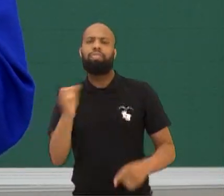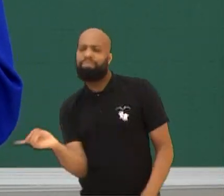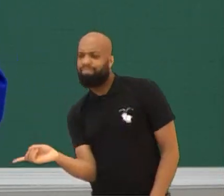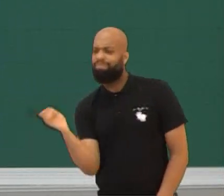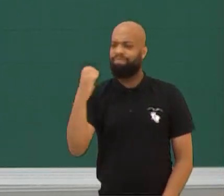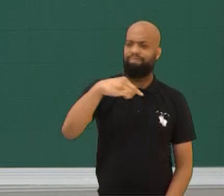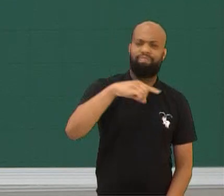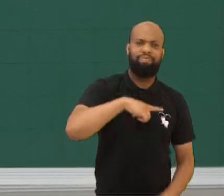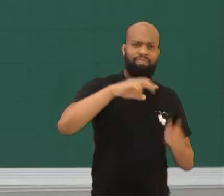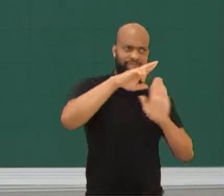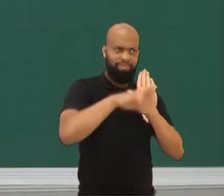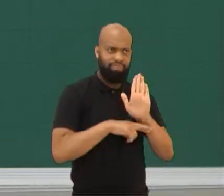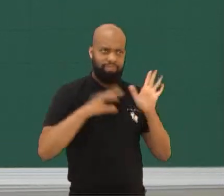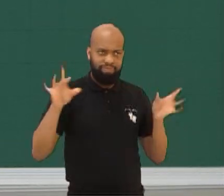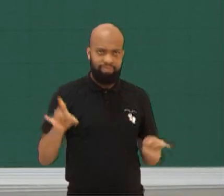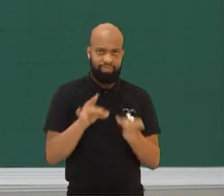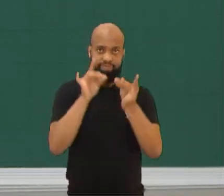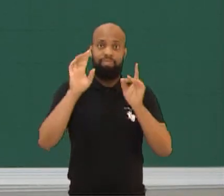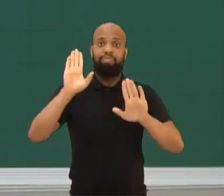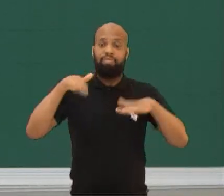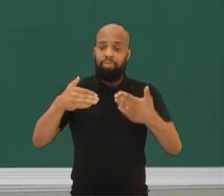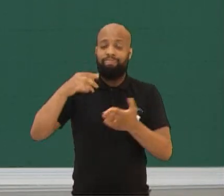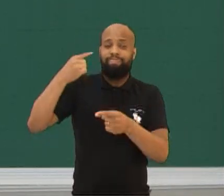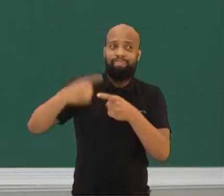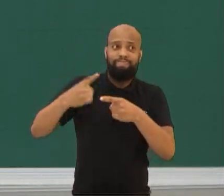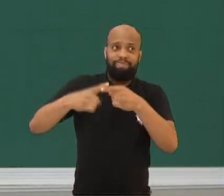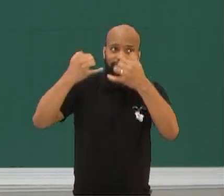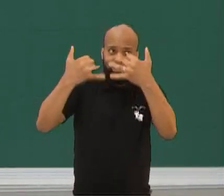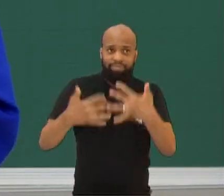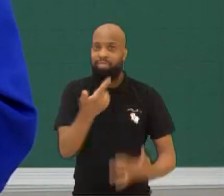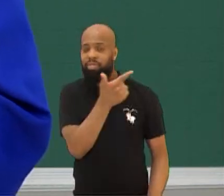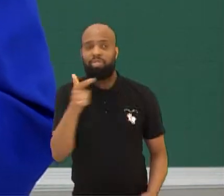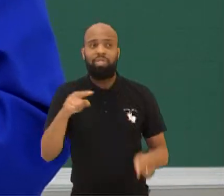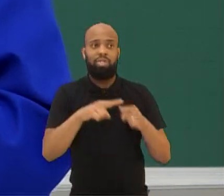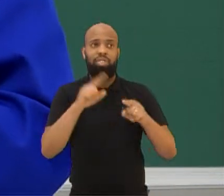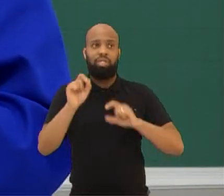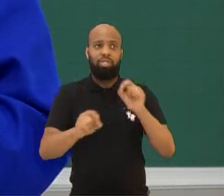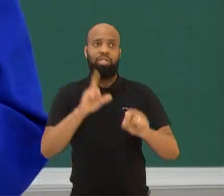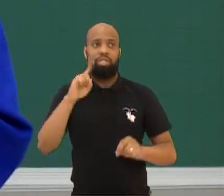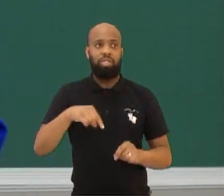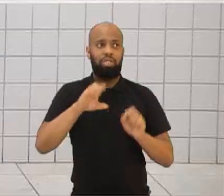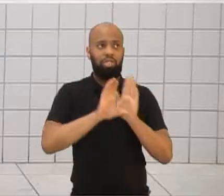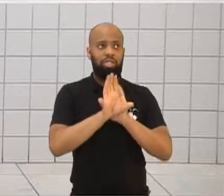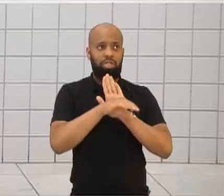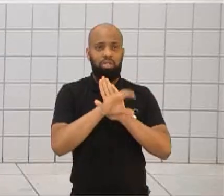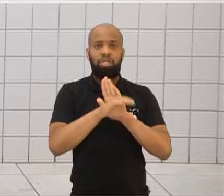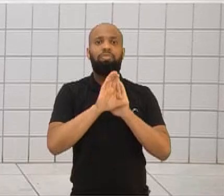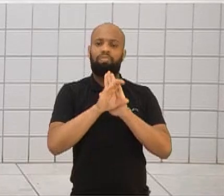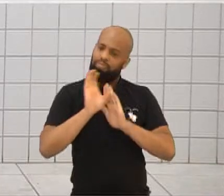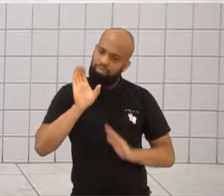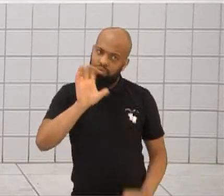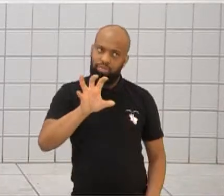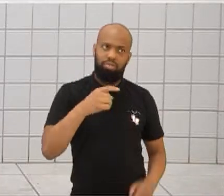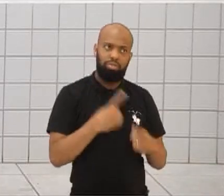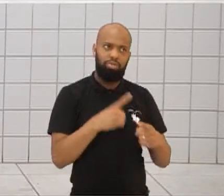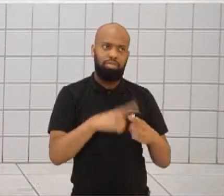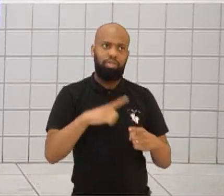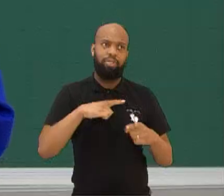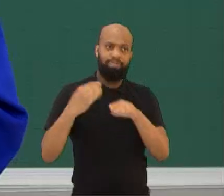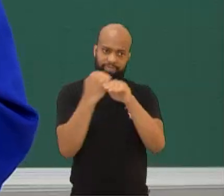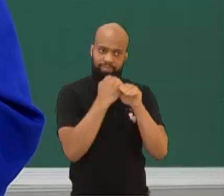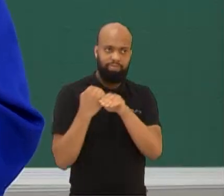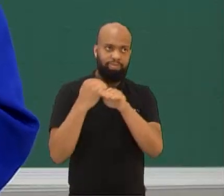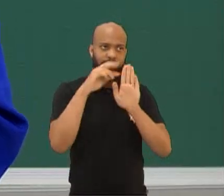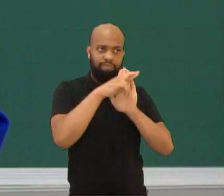Tem alguma regra específica? O porquê mesmo não, mas essa é uma definição. Uma convenção, né? Como foi convencionado